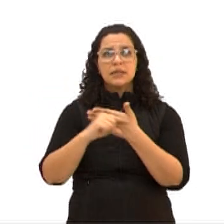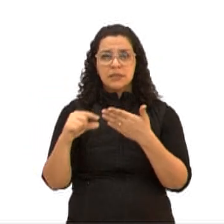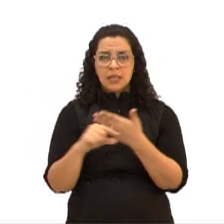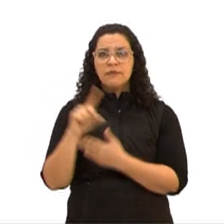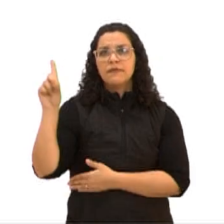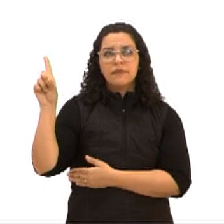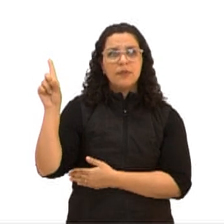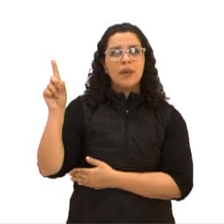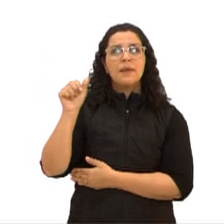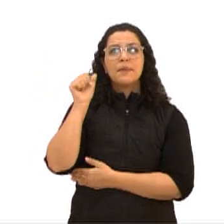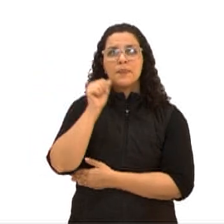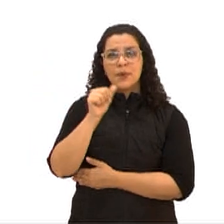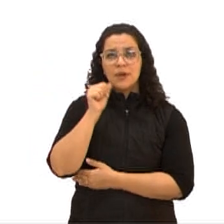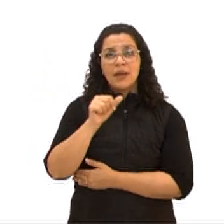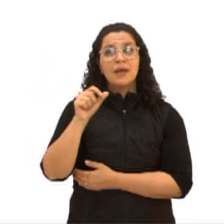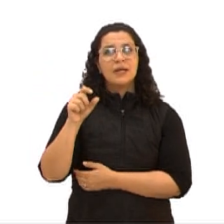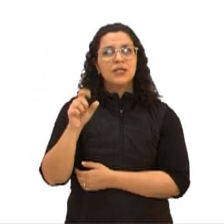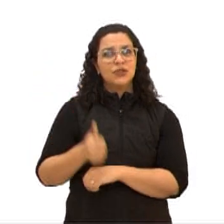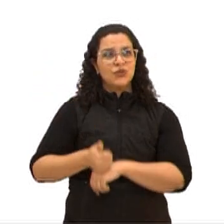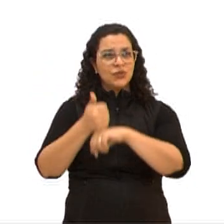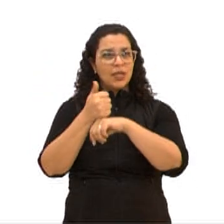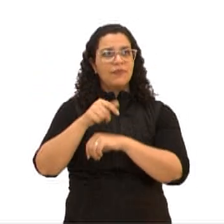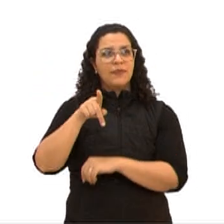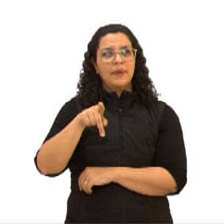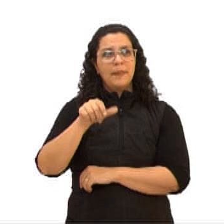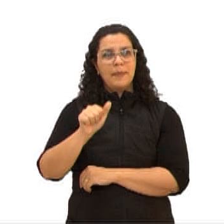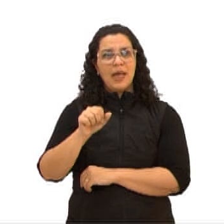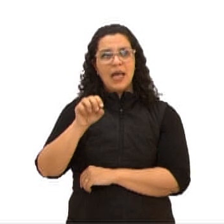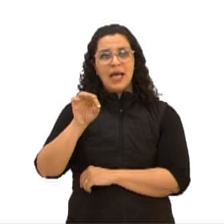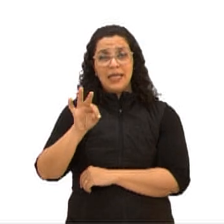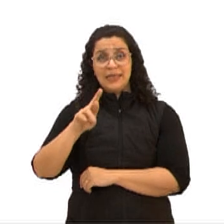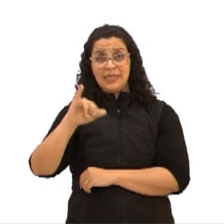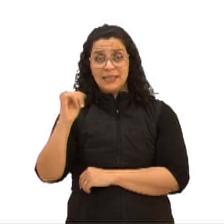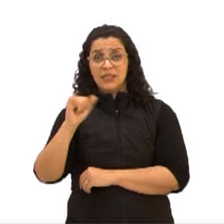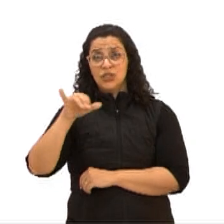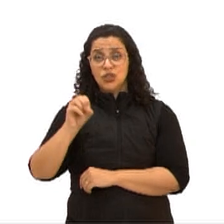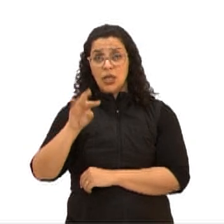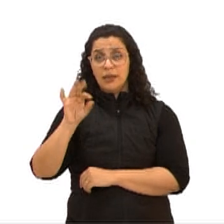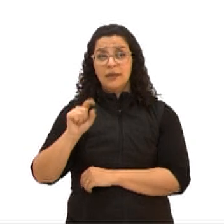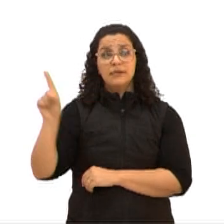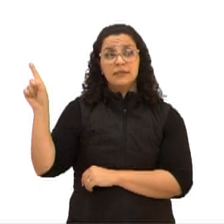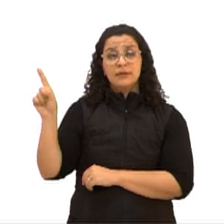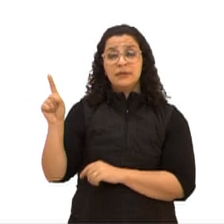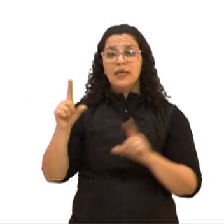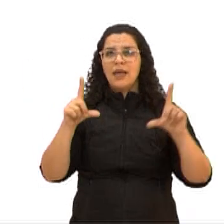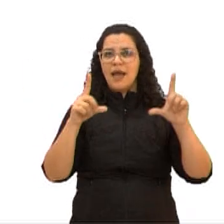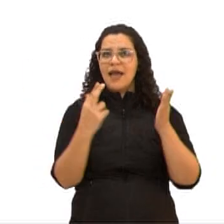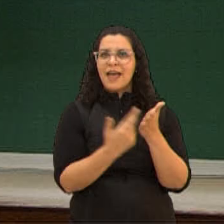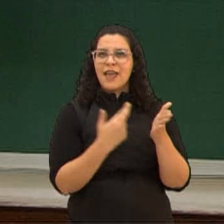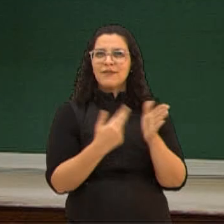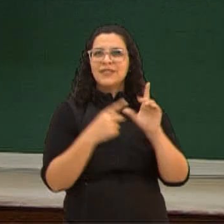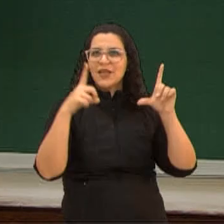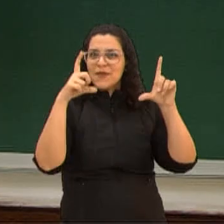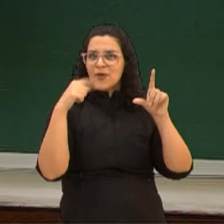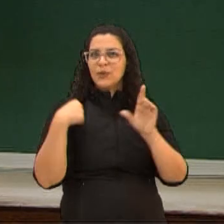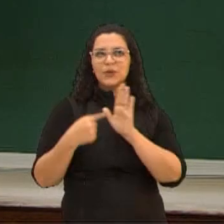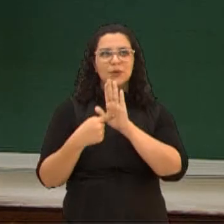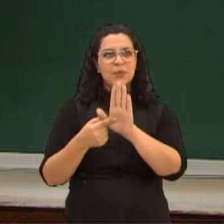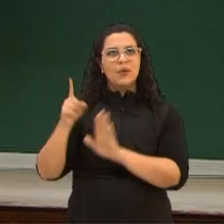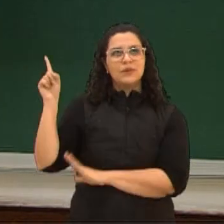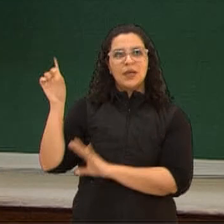é a editora, lembra? A editora-chefe, aqui a Patrícia J. E aqui a capa da revista para